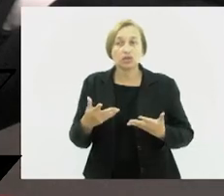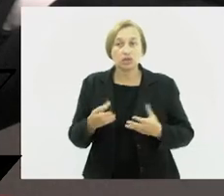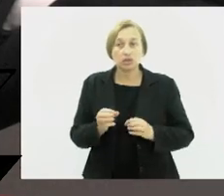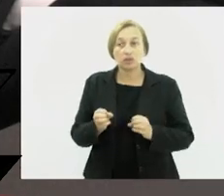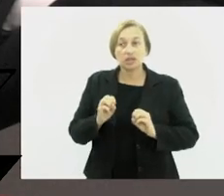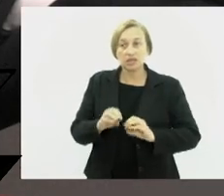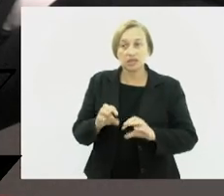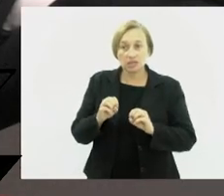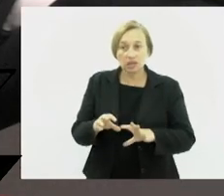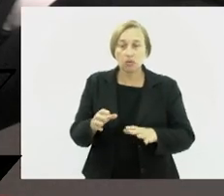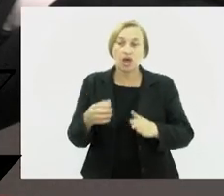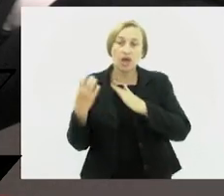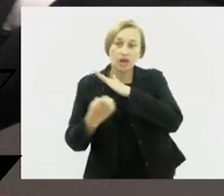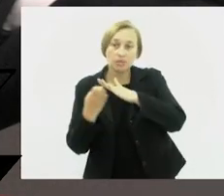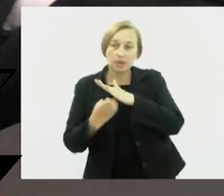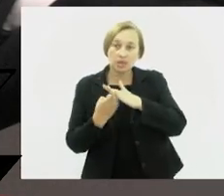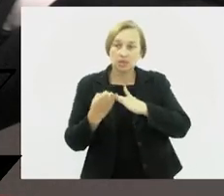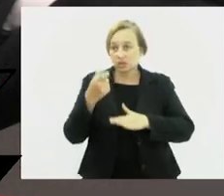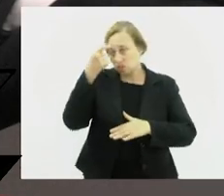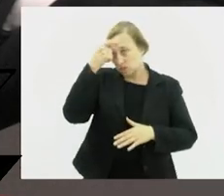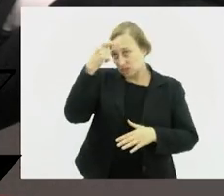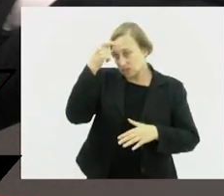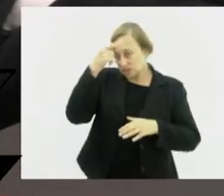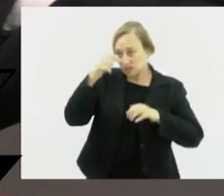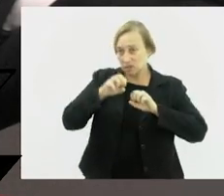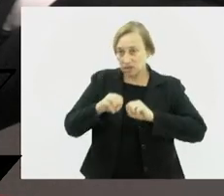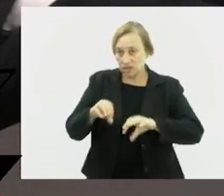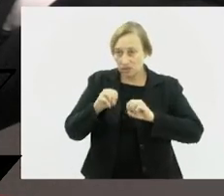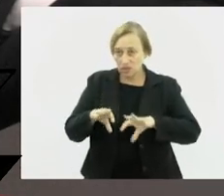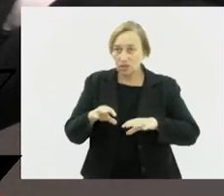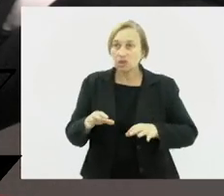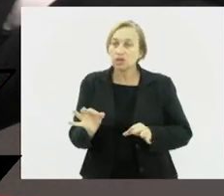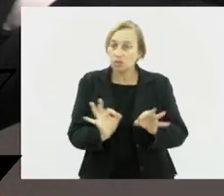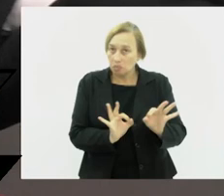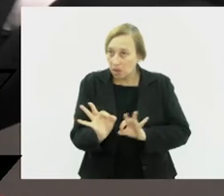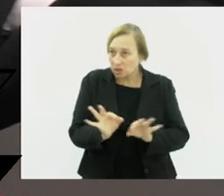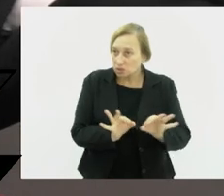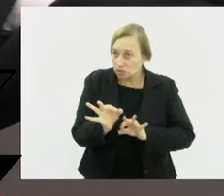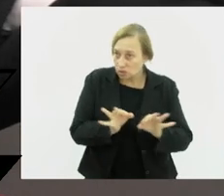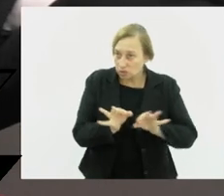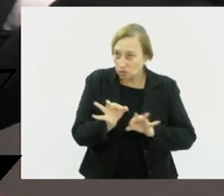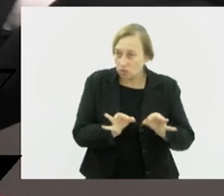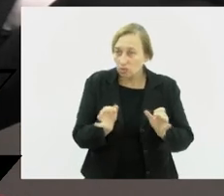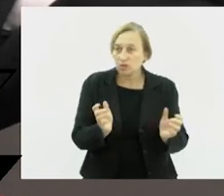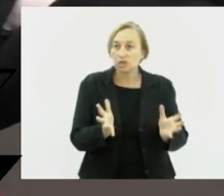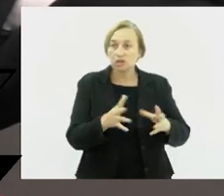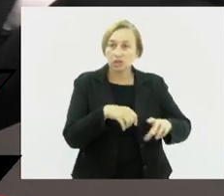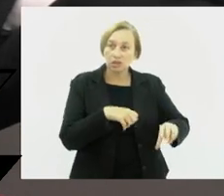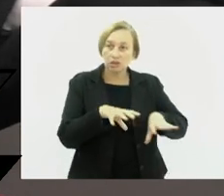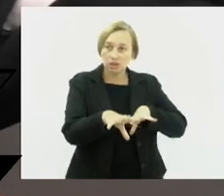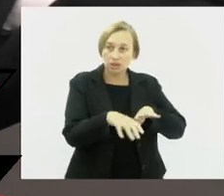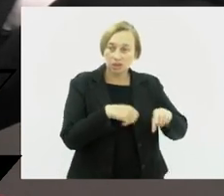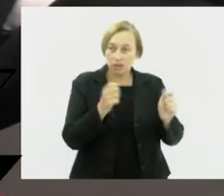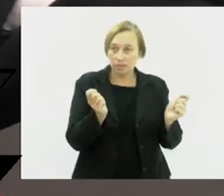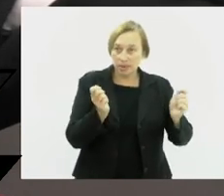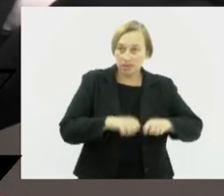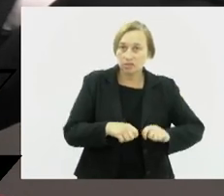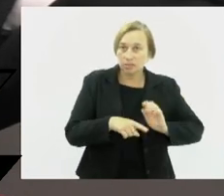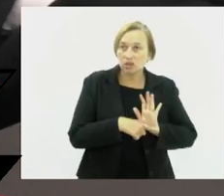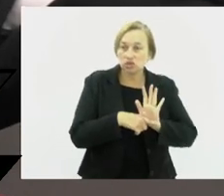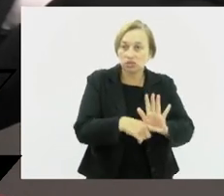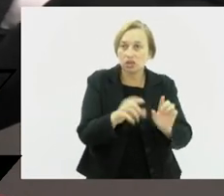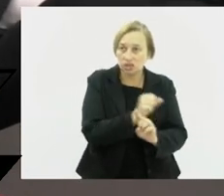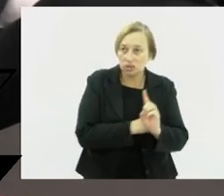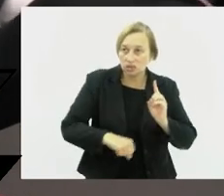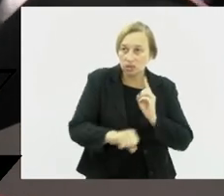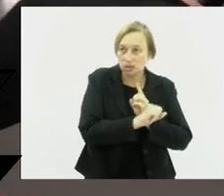uma empresa de conscientização, de educação. Eu tenho planos de intervenções, eu tenho planos de capacitação para poder ajudar a